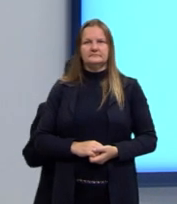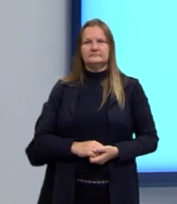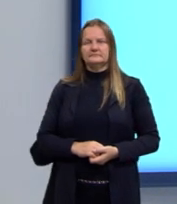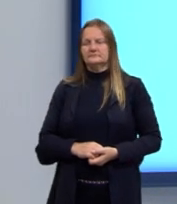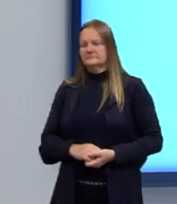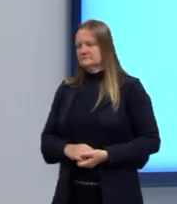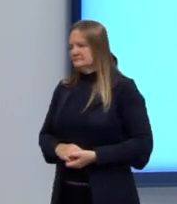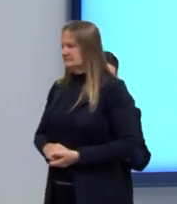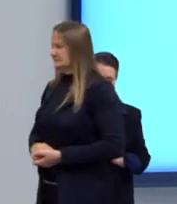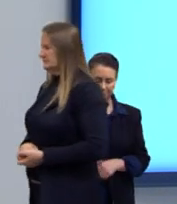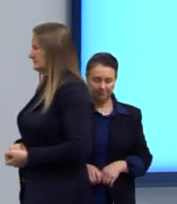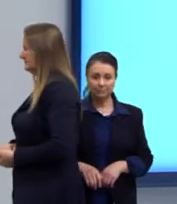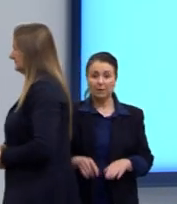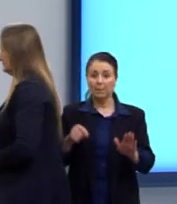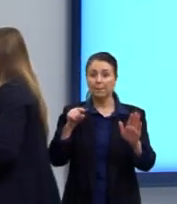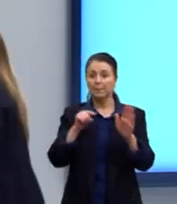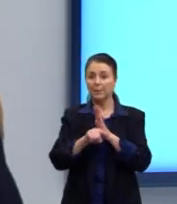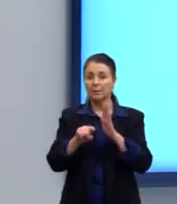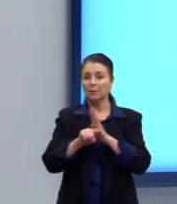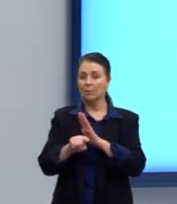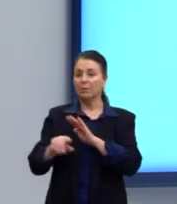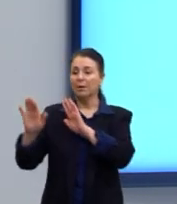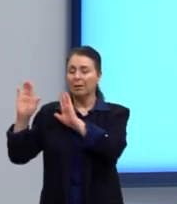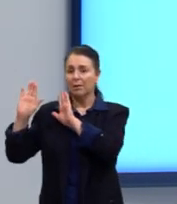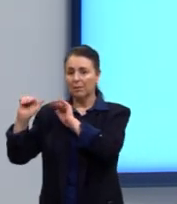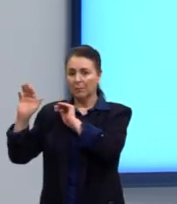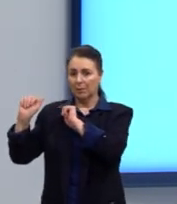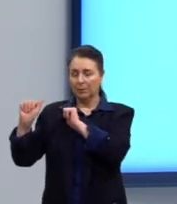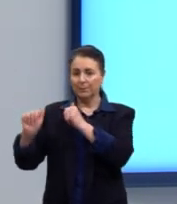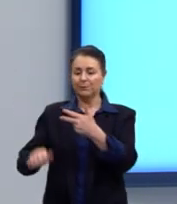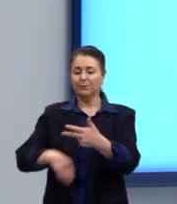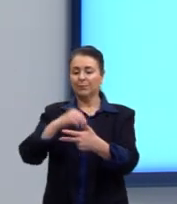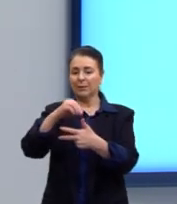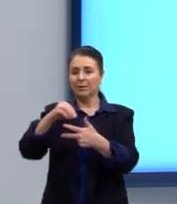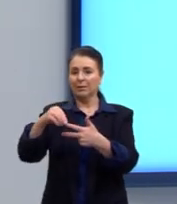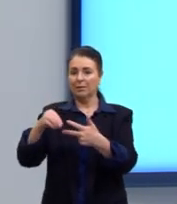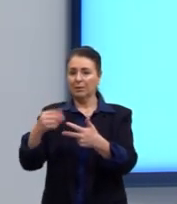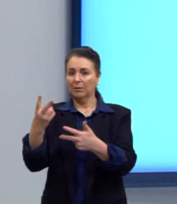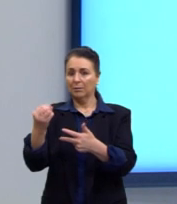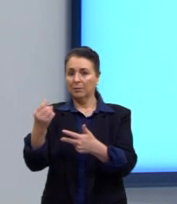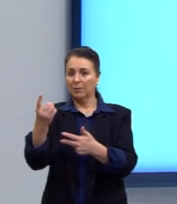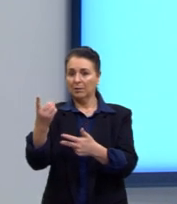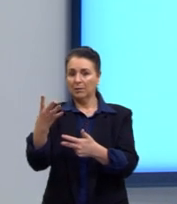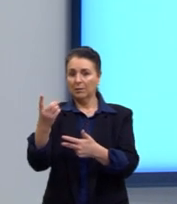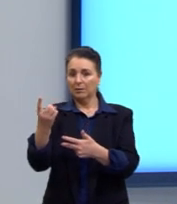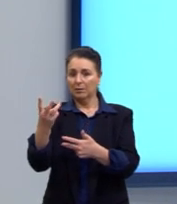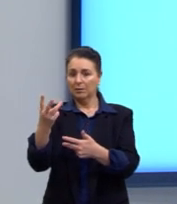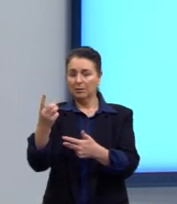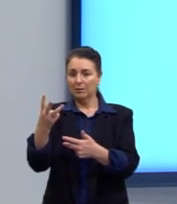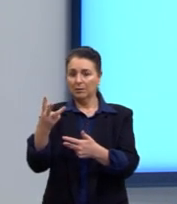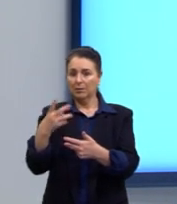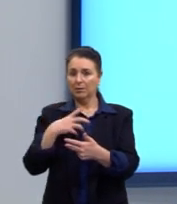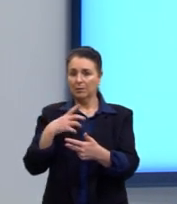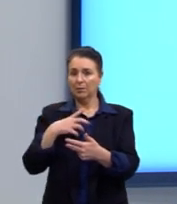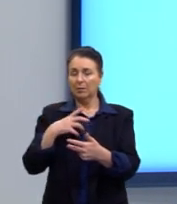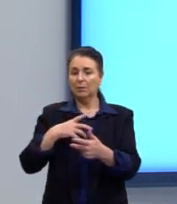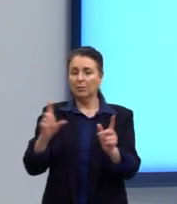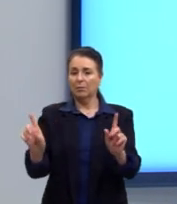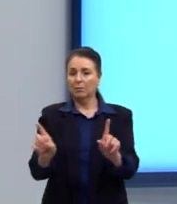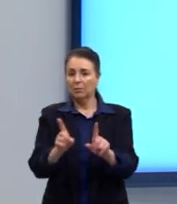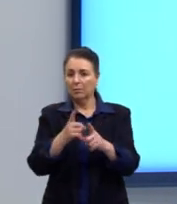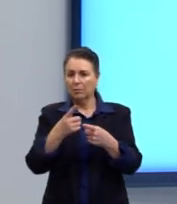lá de espanhol tá Enem 2013 também vai trazer a canção do hermenegrito